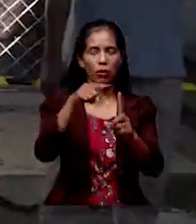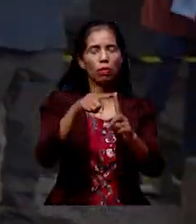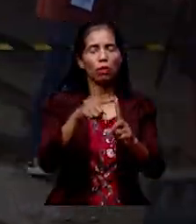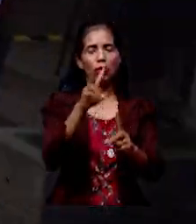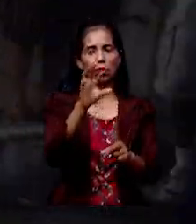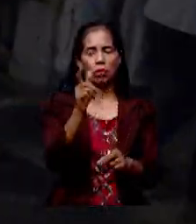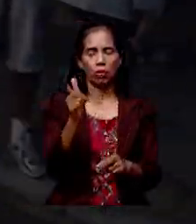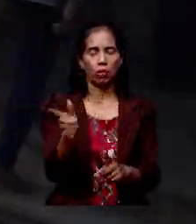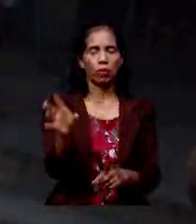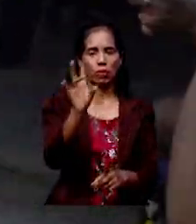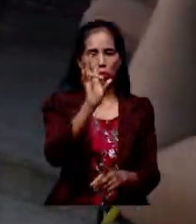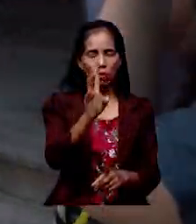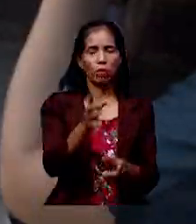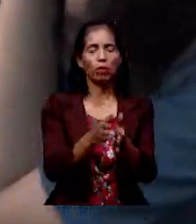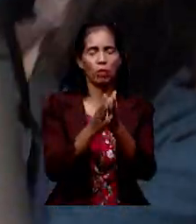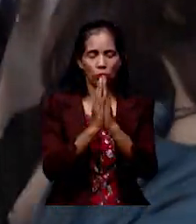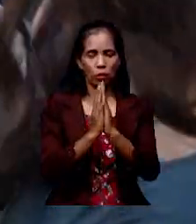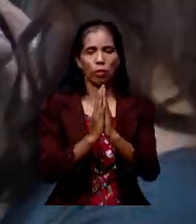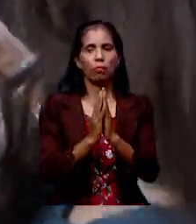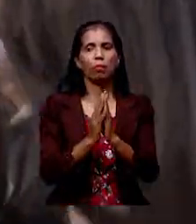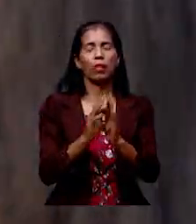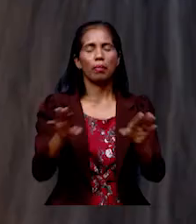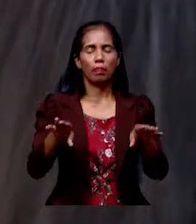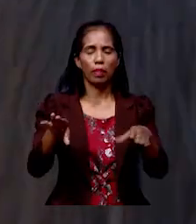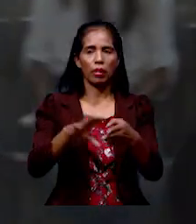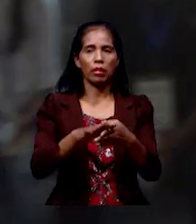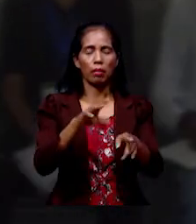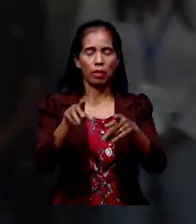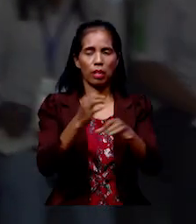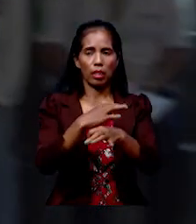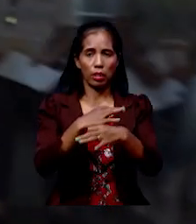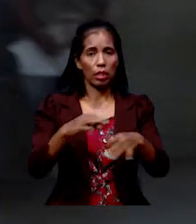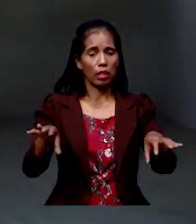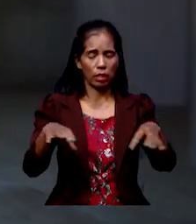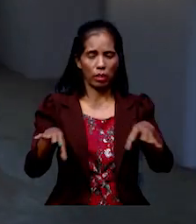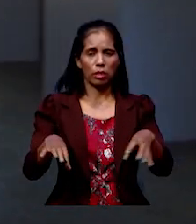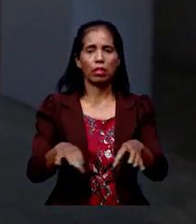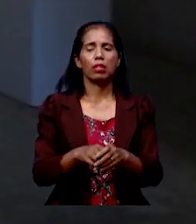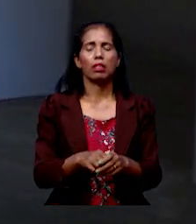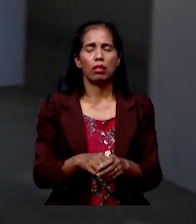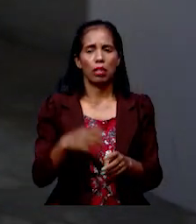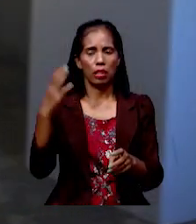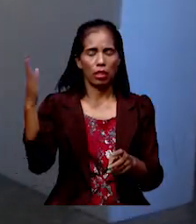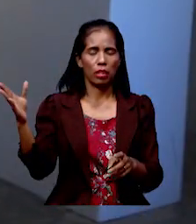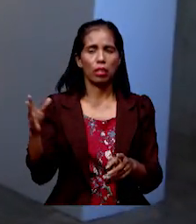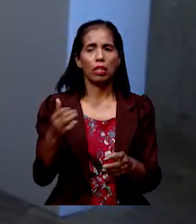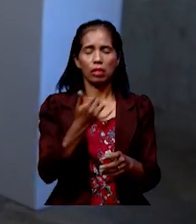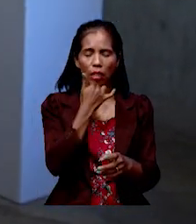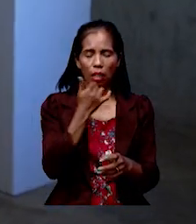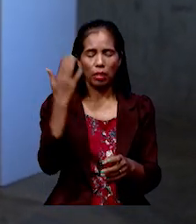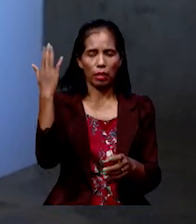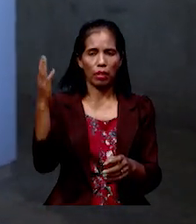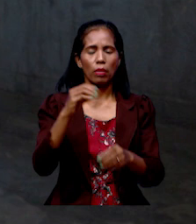resin hitu, husuba órgão eleitoral sira, atu hadia falhanço sira nebe mosu e eleição presidencial, liu kona